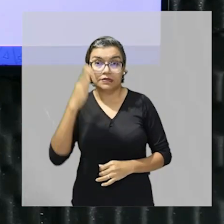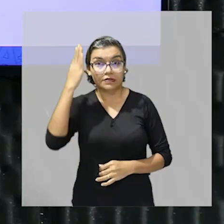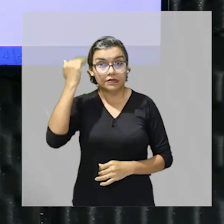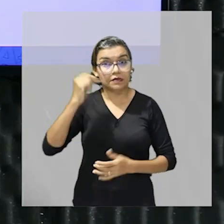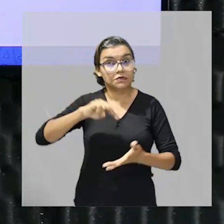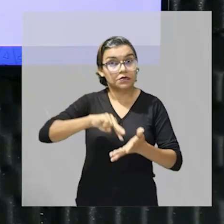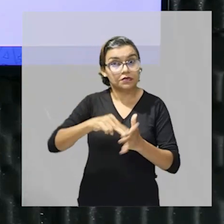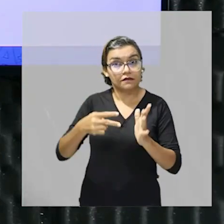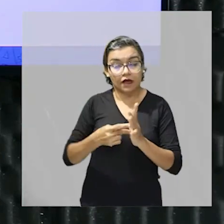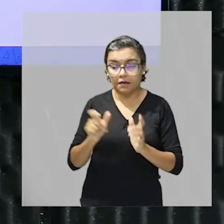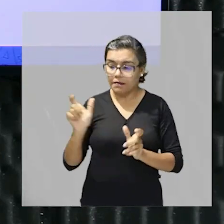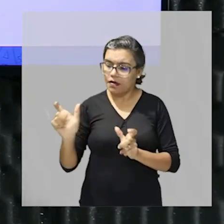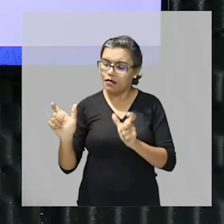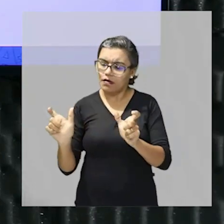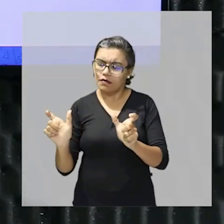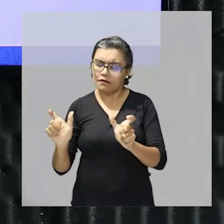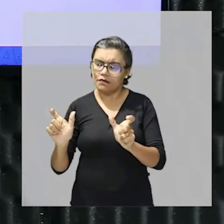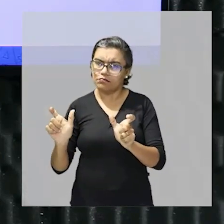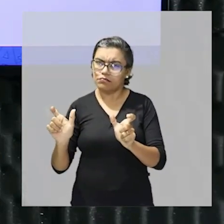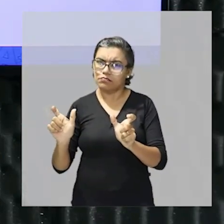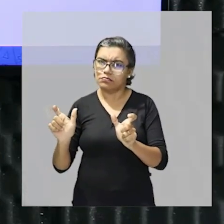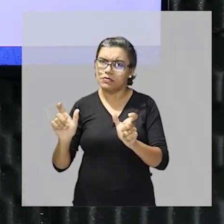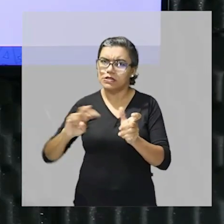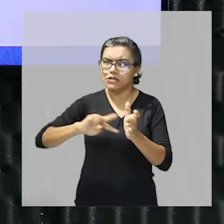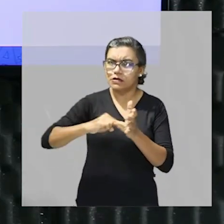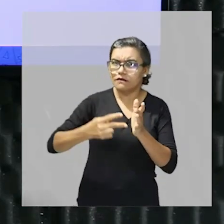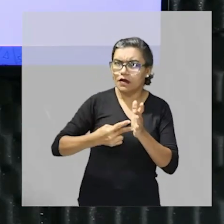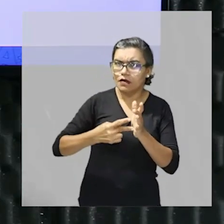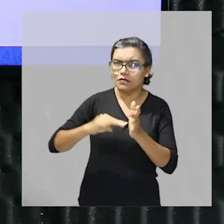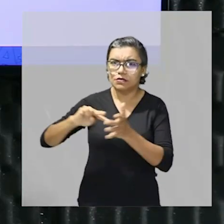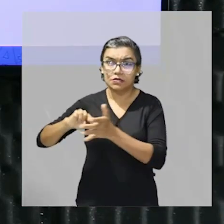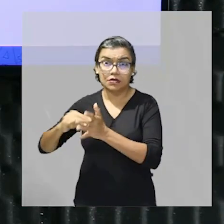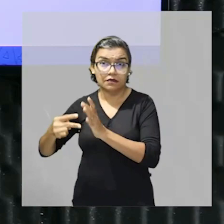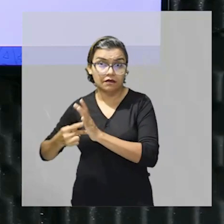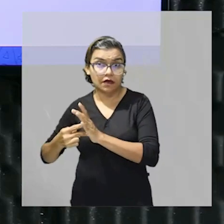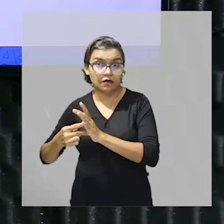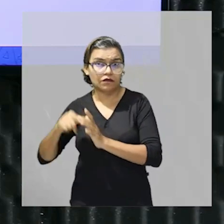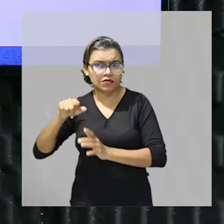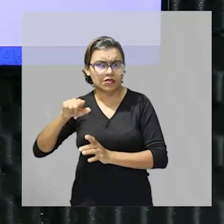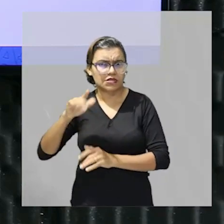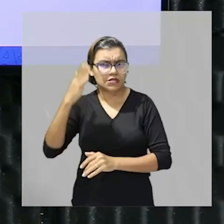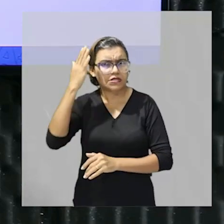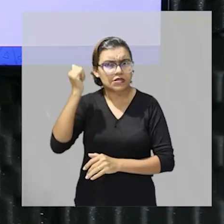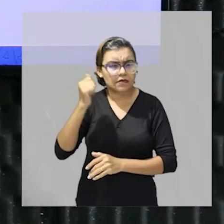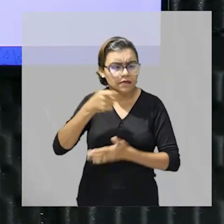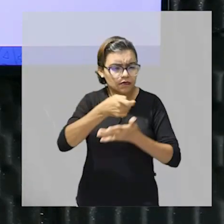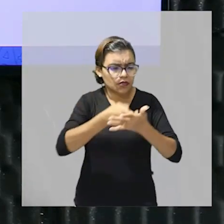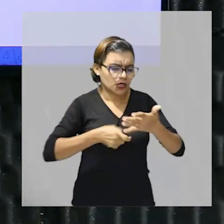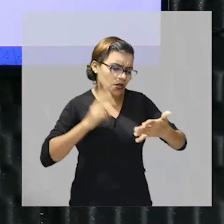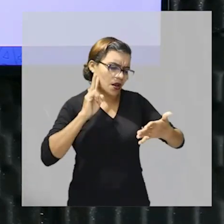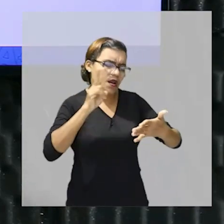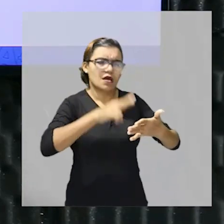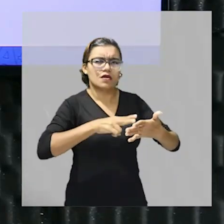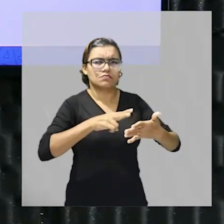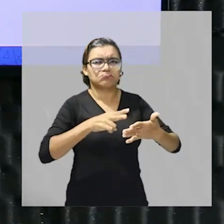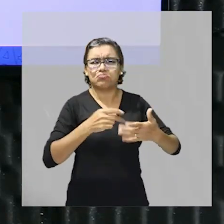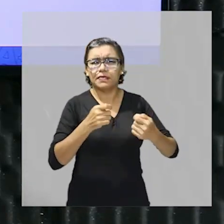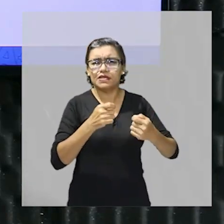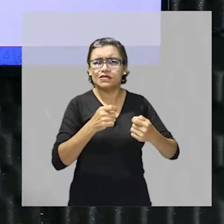significado dessas duas palavras, você nem precisa ir para o texto. O que significa however?